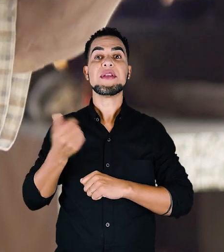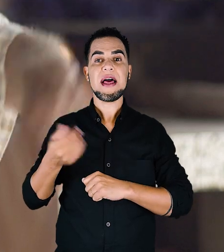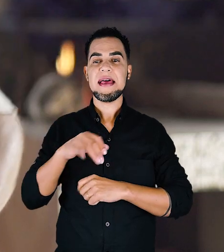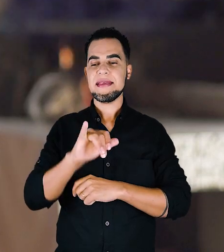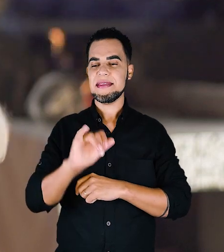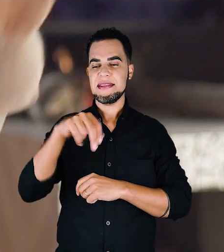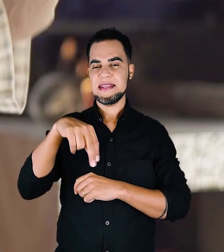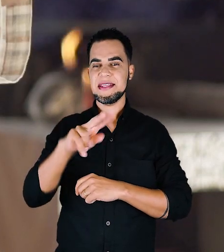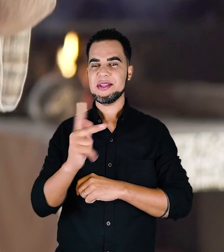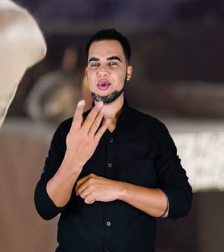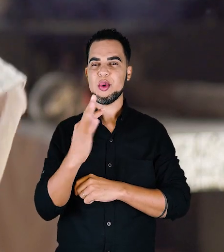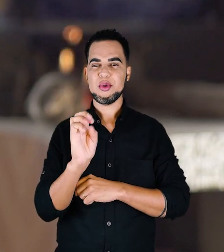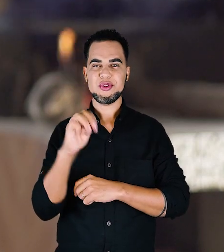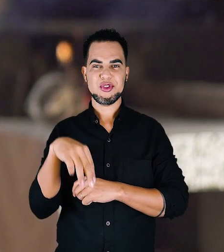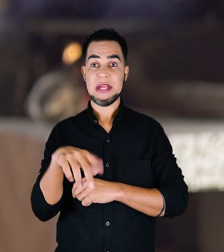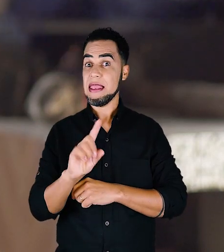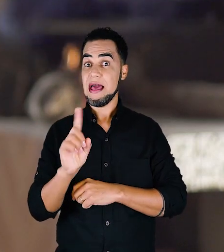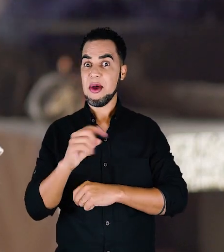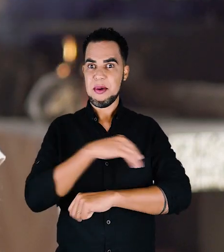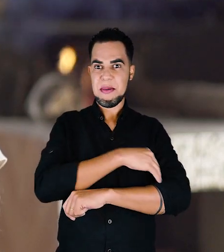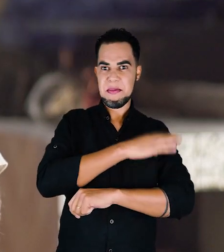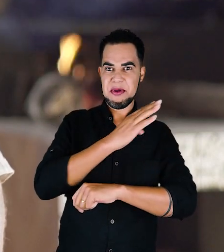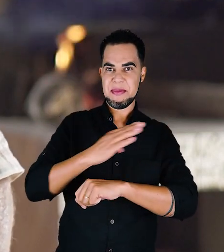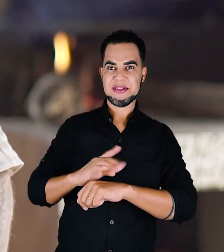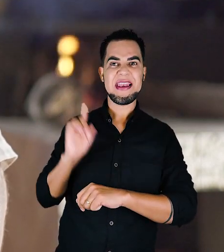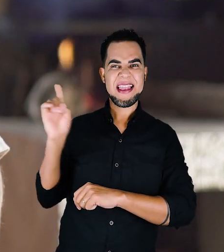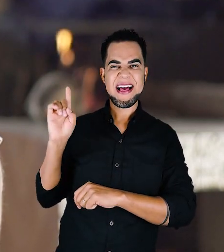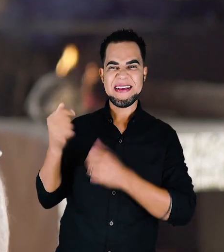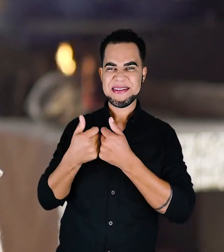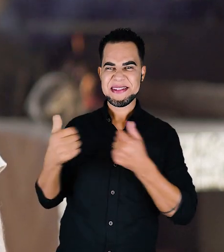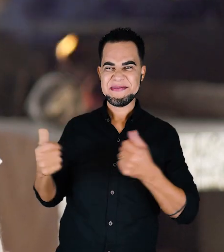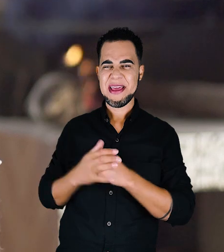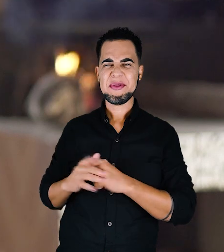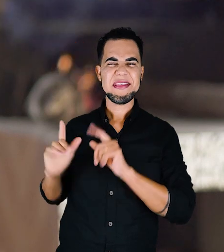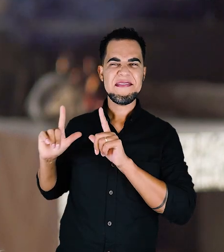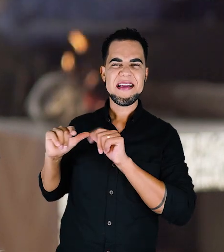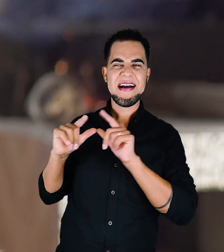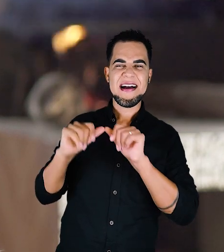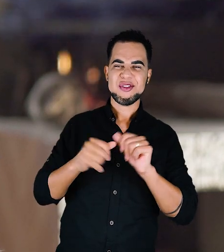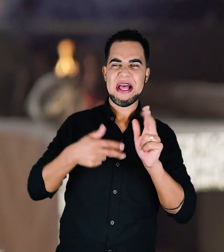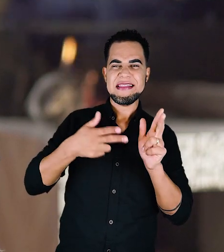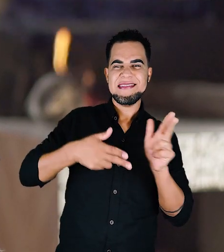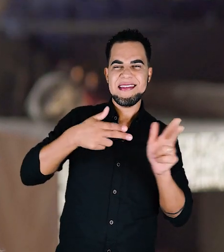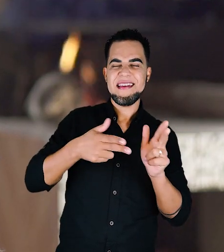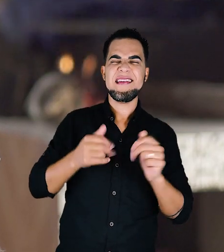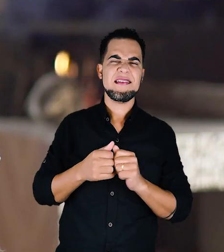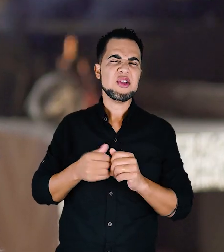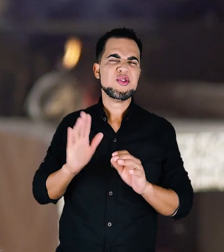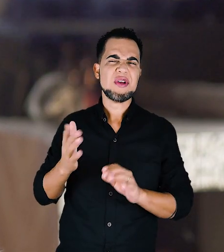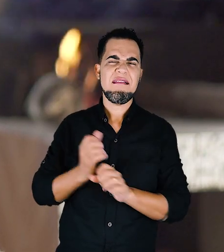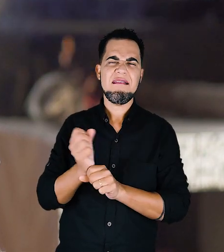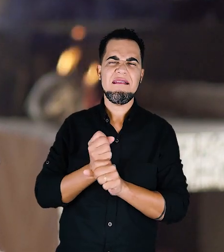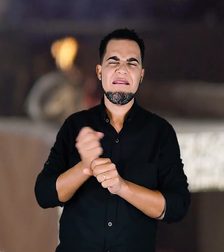Inhotim. Em Otim nós pegávamos o trem, não no Brumadinho, porque ficava mais fácil para nós. A viagem de trem